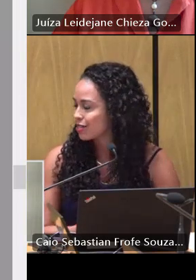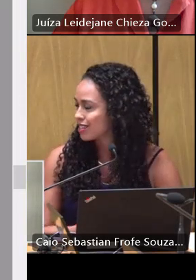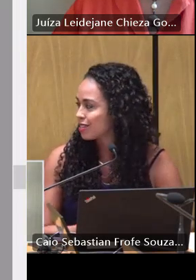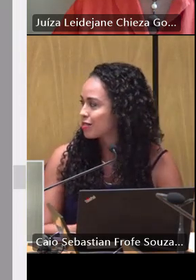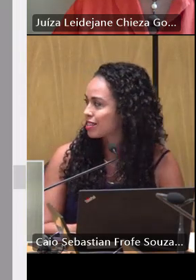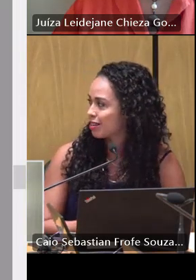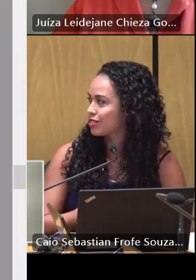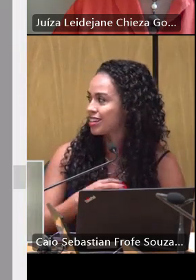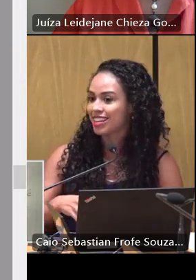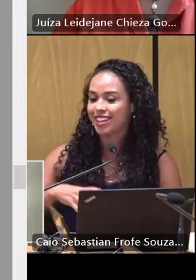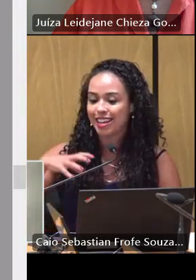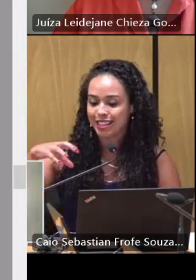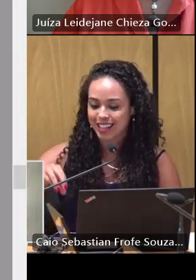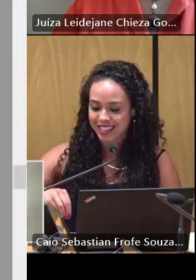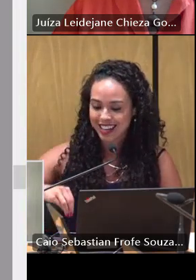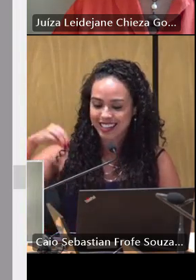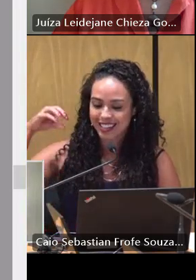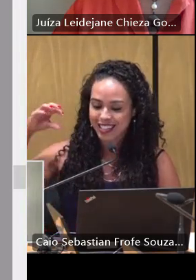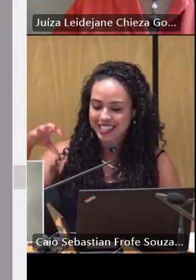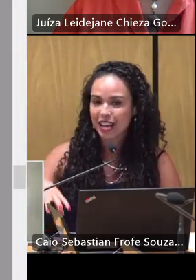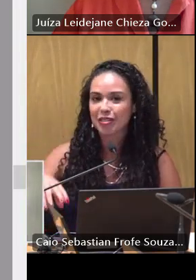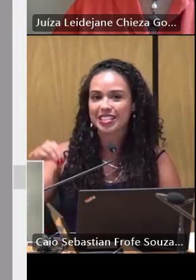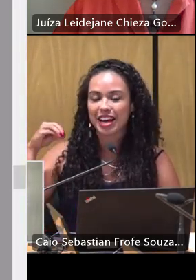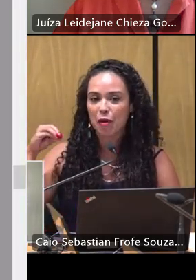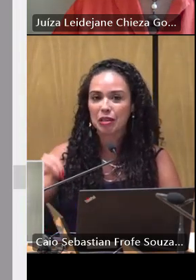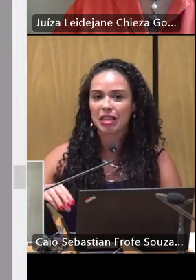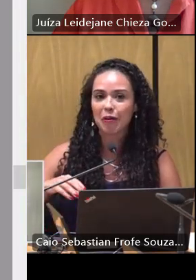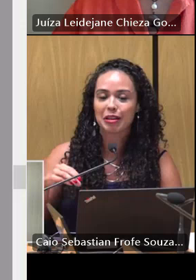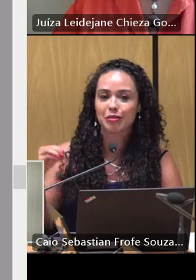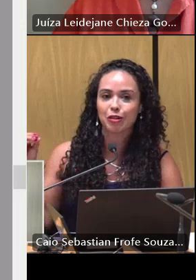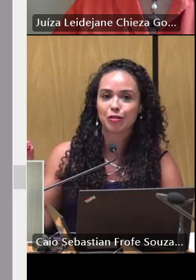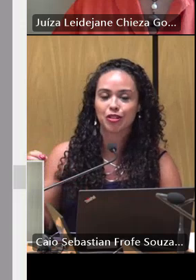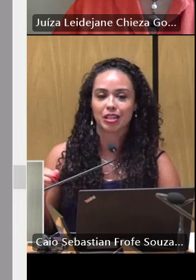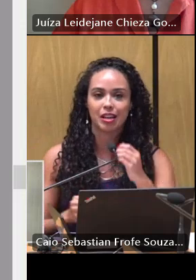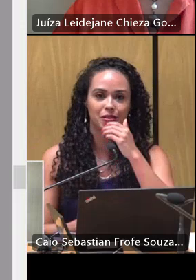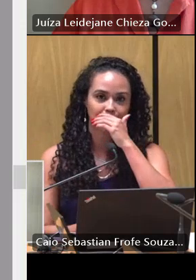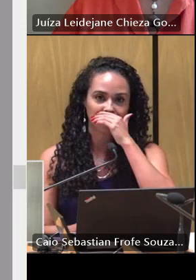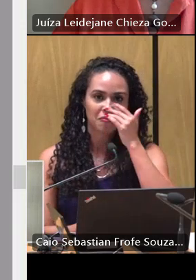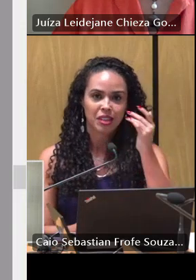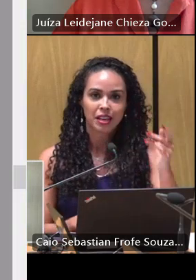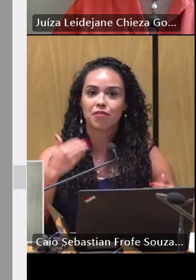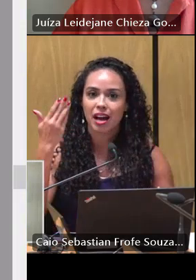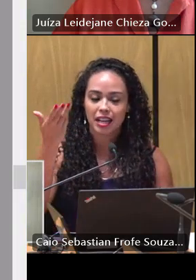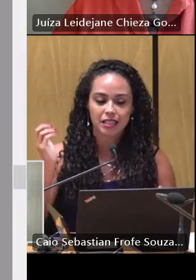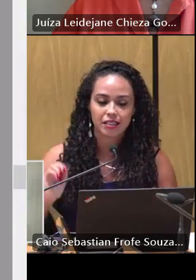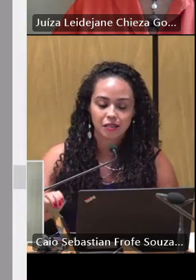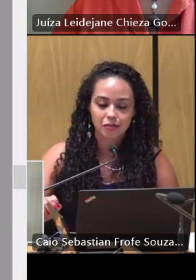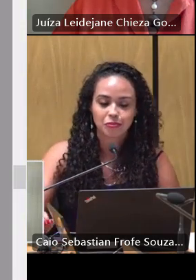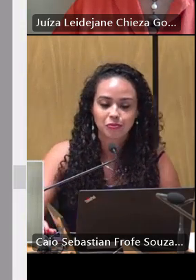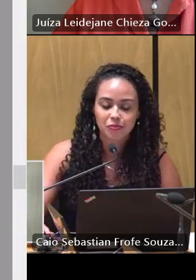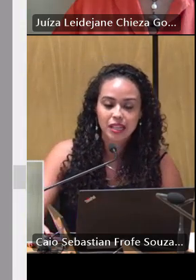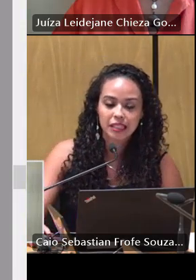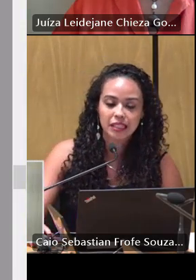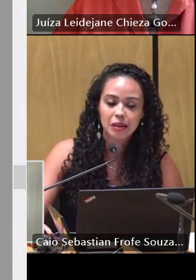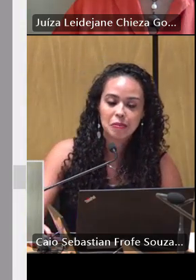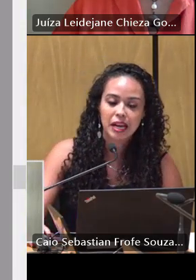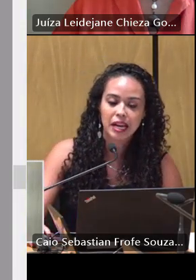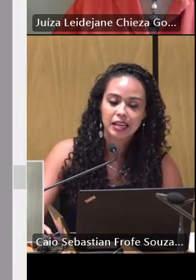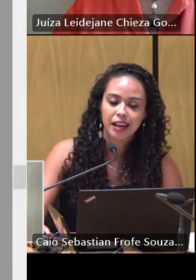negros aqui do centro né da dessa desse centro dessa capital aqui do Rio de Janeiro vai então